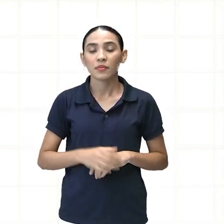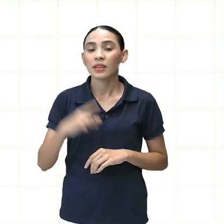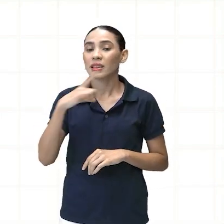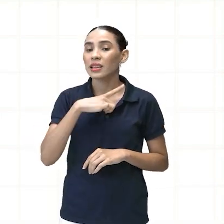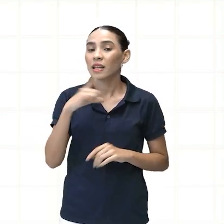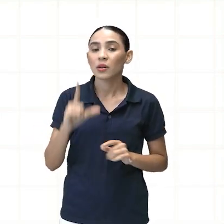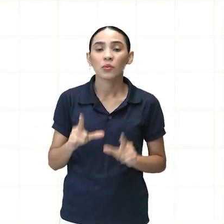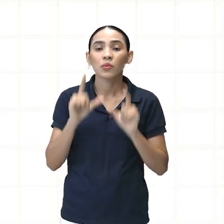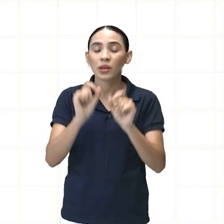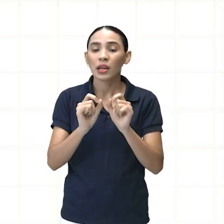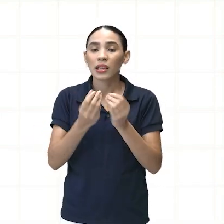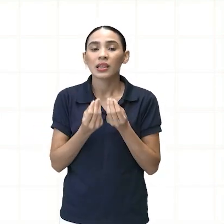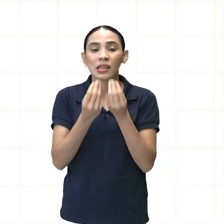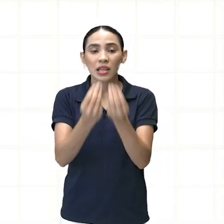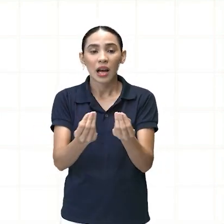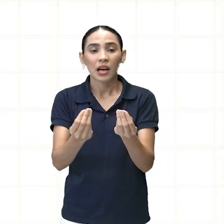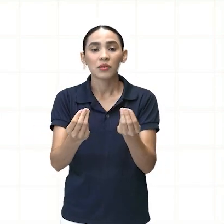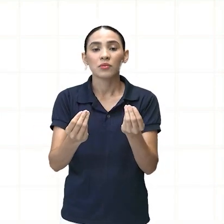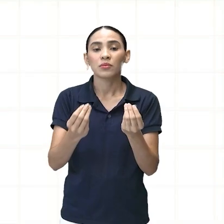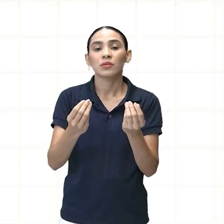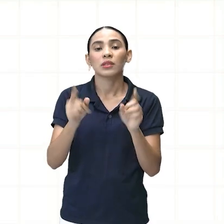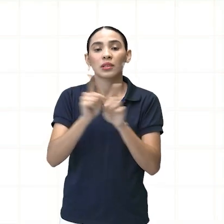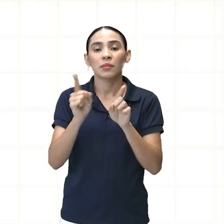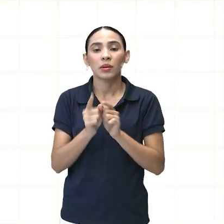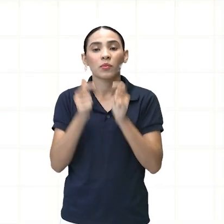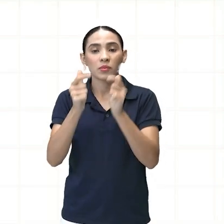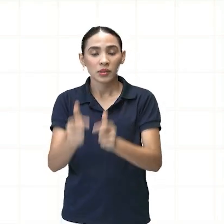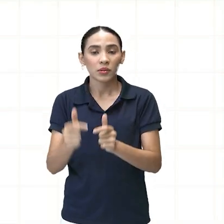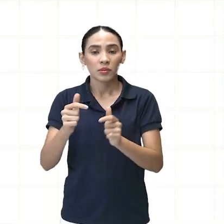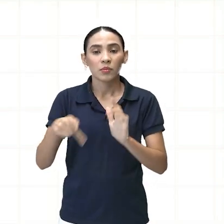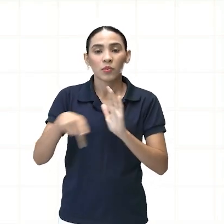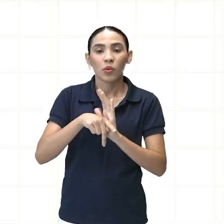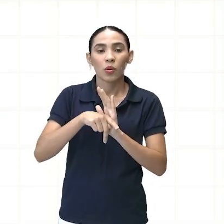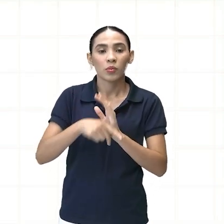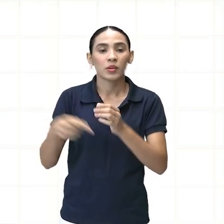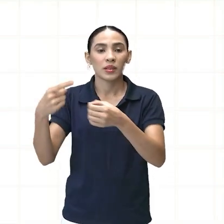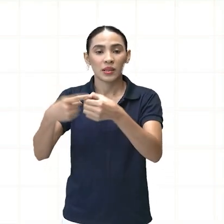tem ali proporcionado a ocupação e